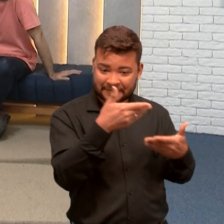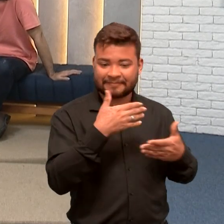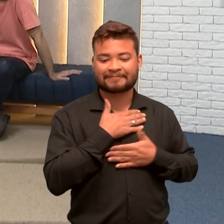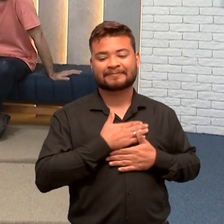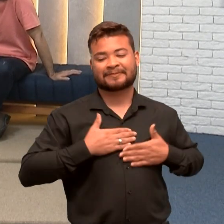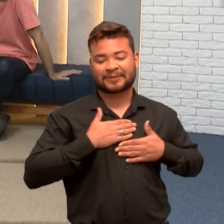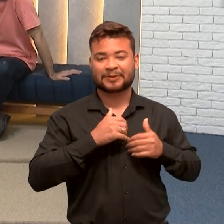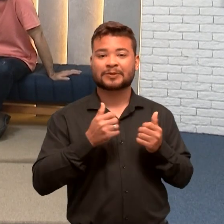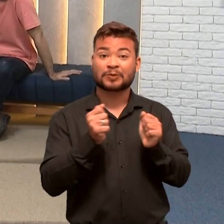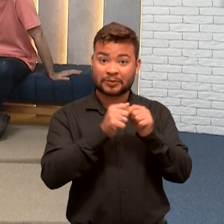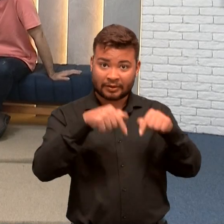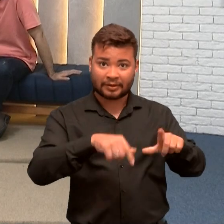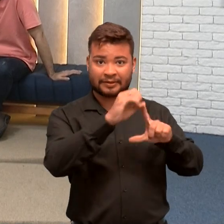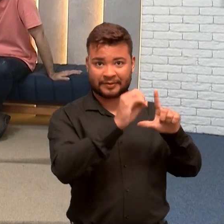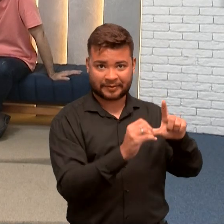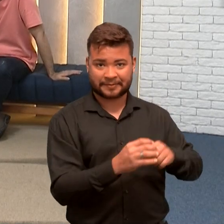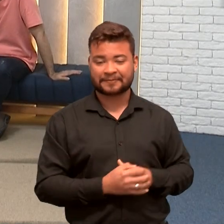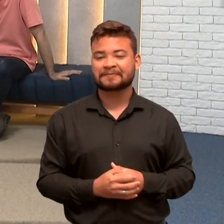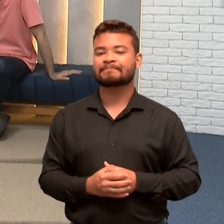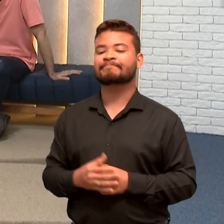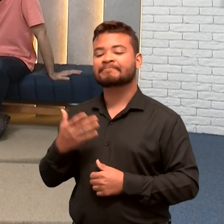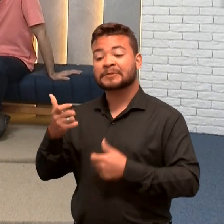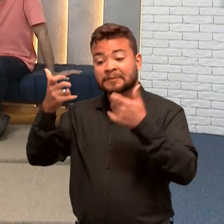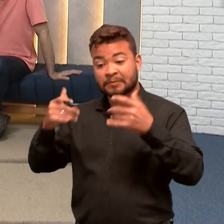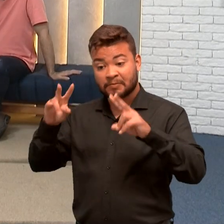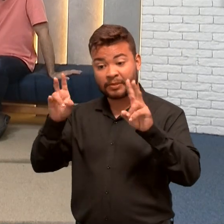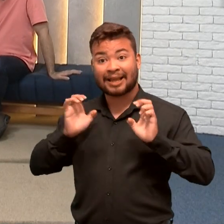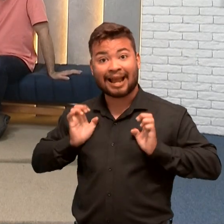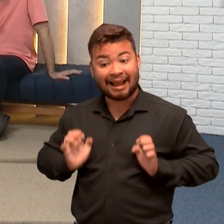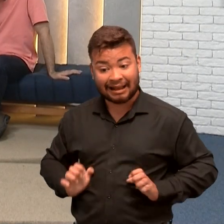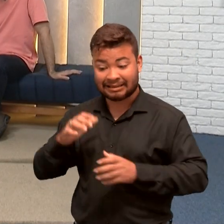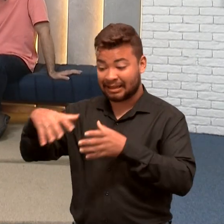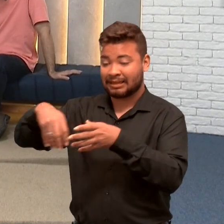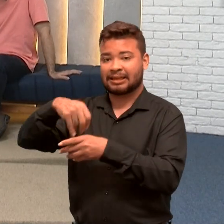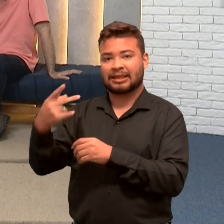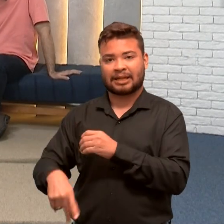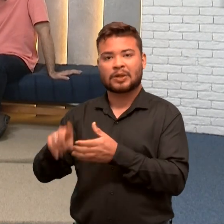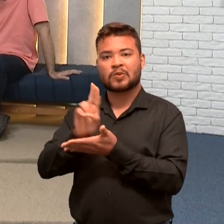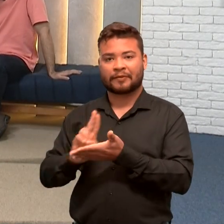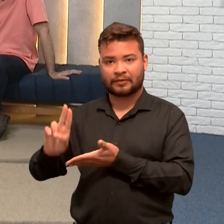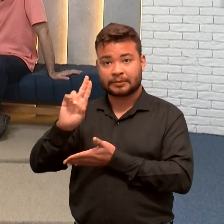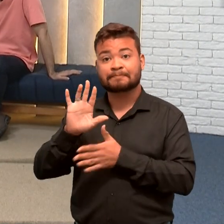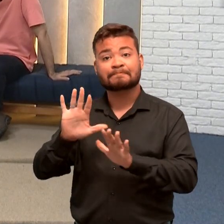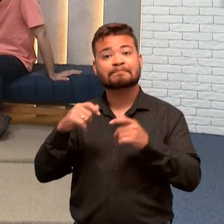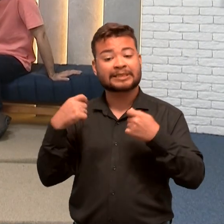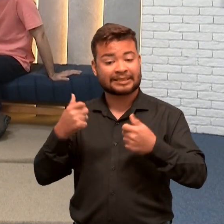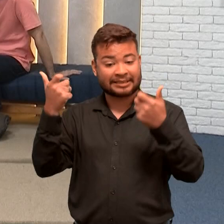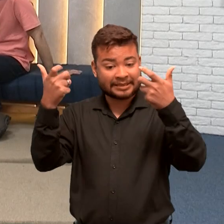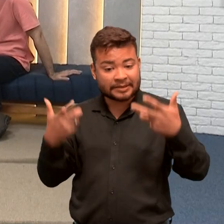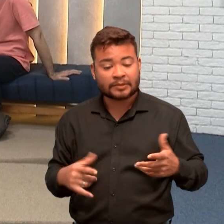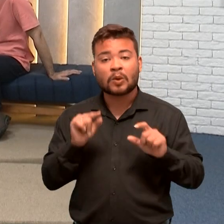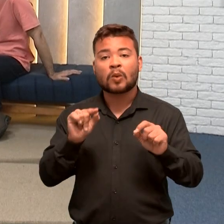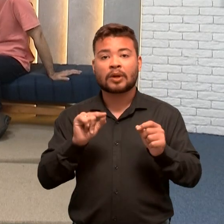prazer estar aqui na TV UFG. Para a gente, então, começar a falar sobre ética dentro da universidade, é importante a gente falar sobre plágio, né,